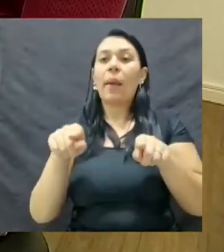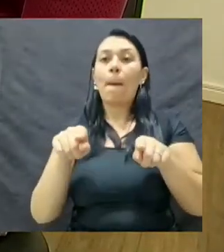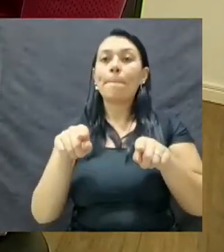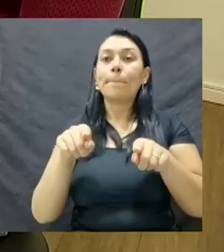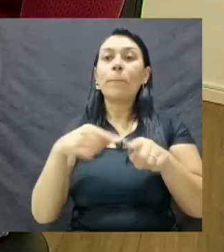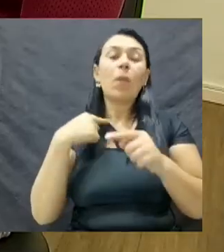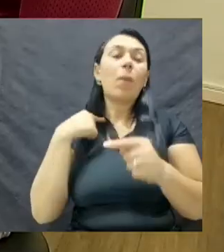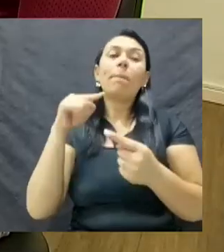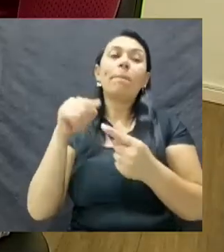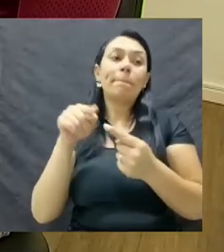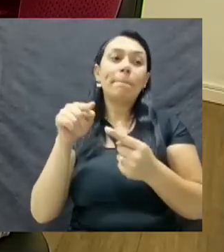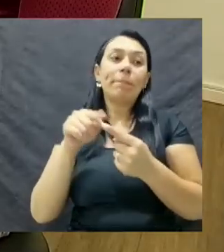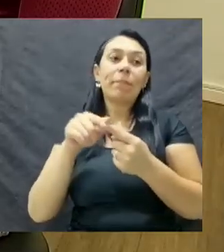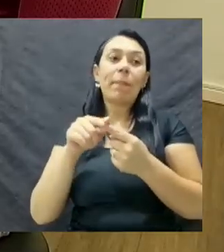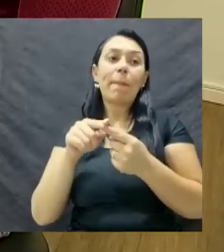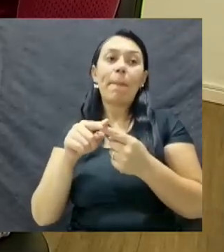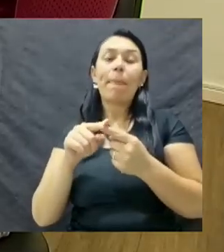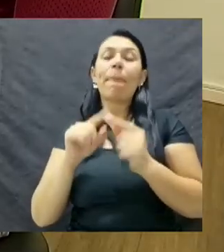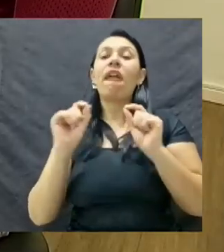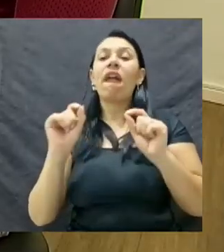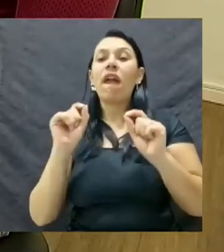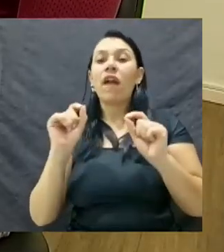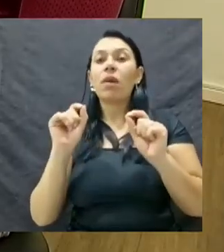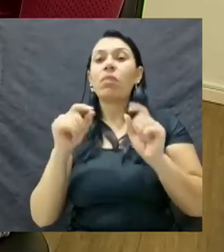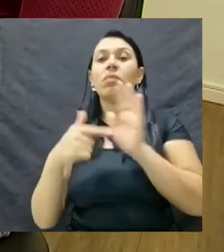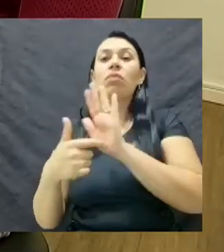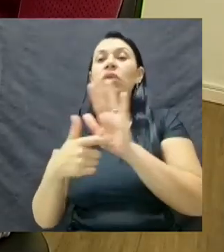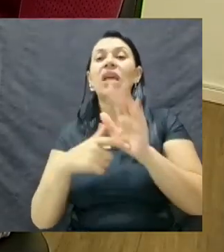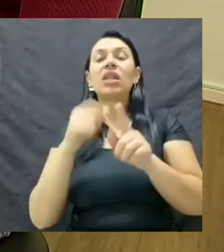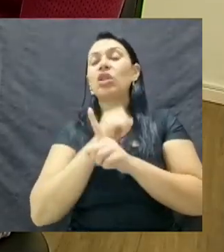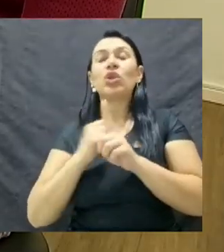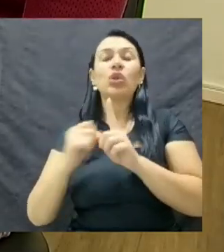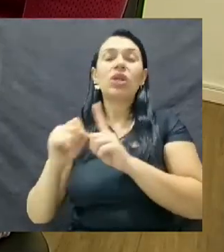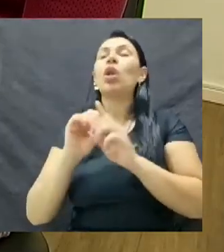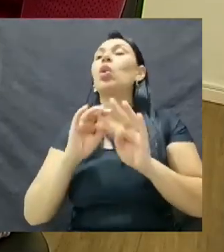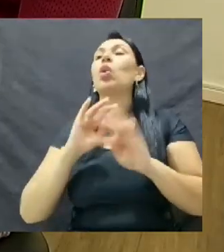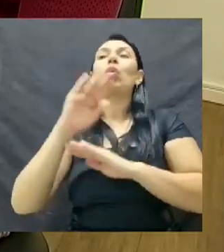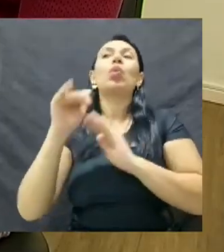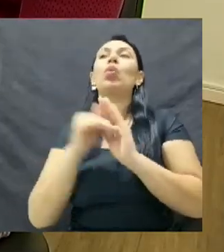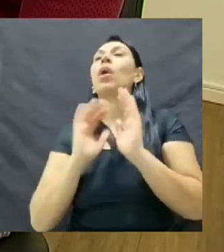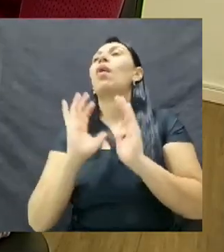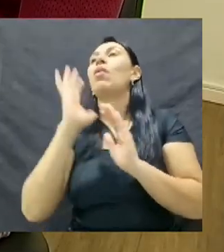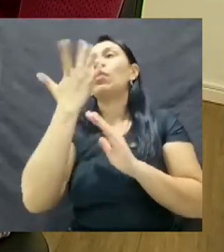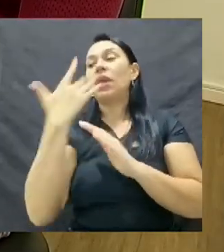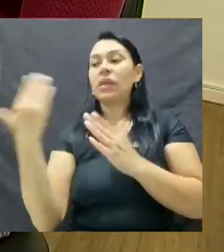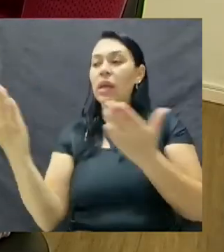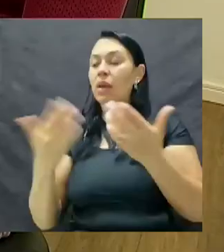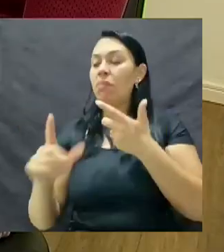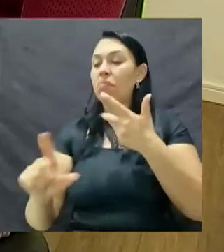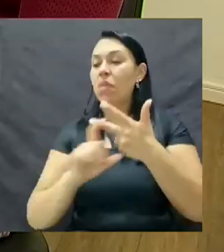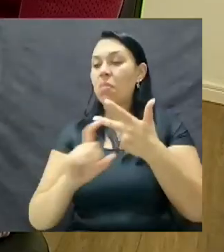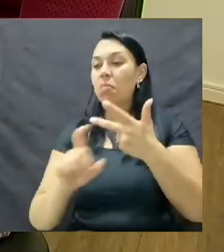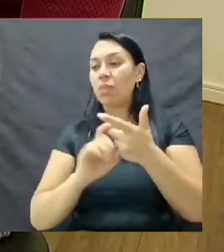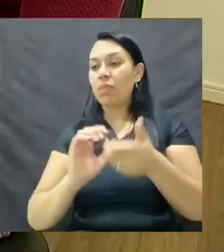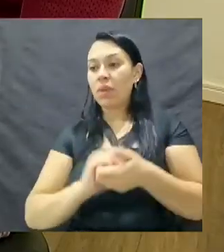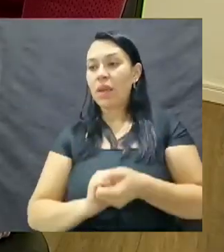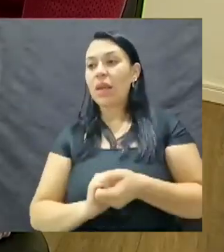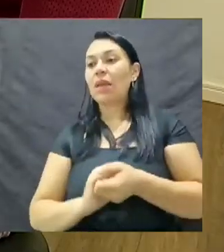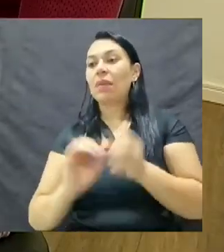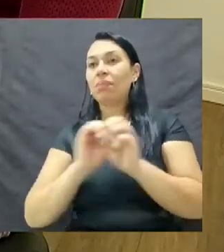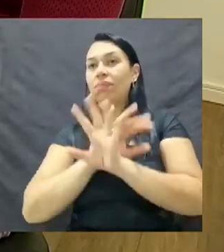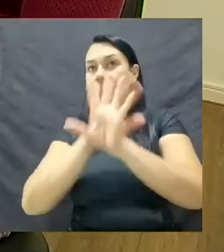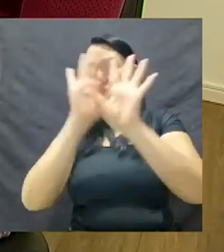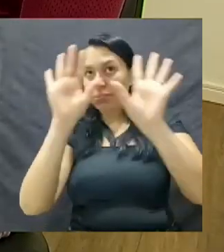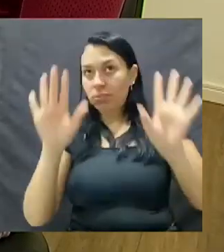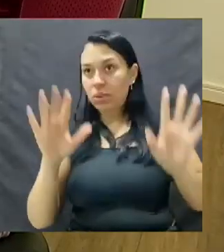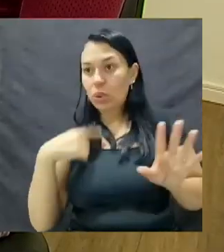de verdade de mostrar para a sociedade tudo o que acontece aqui no Poder Legislativo, da transparência do nosso trabalho e o vereador